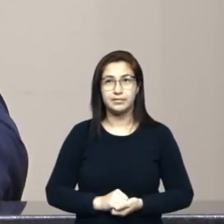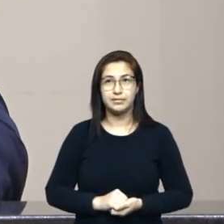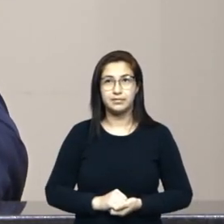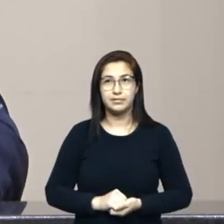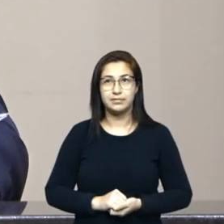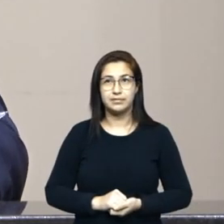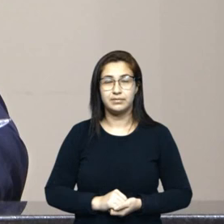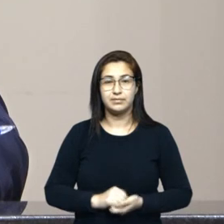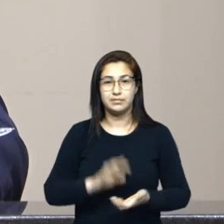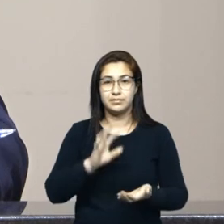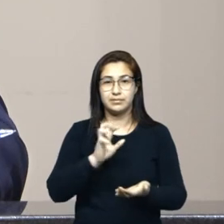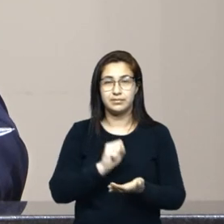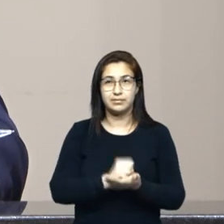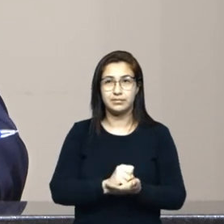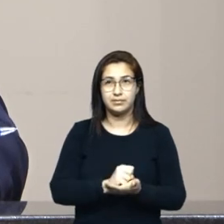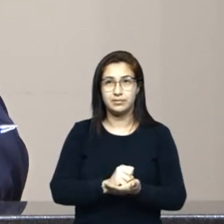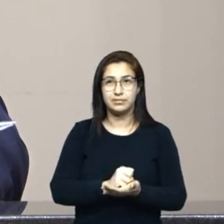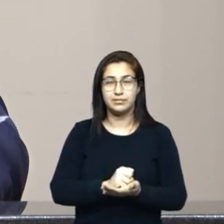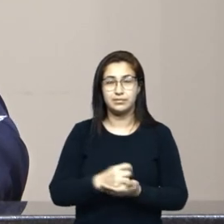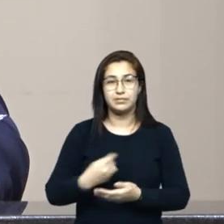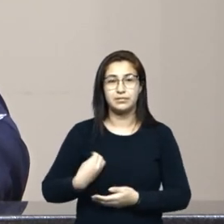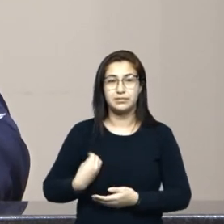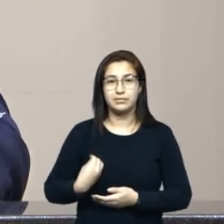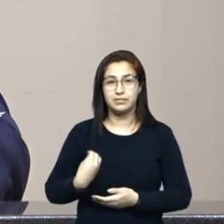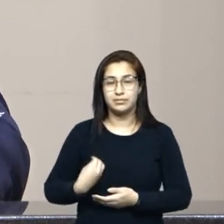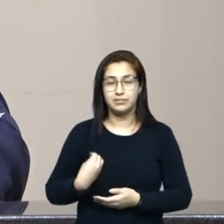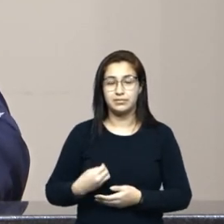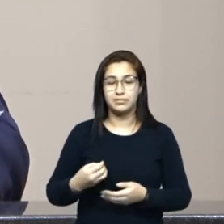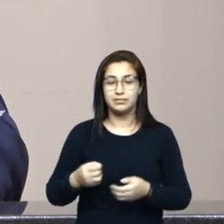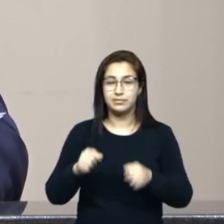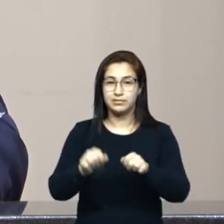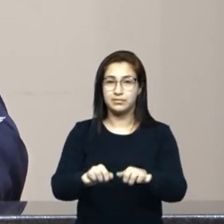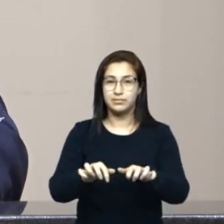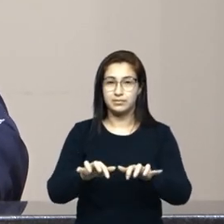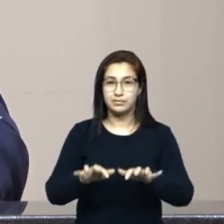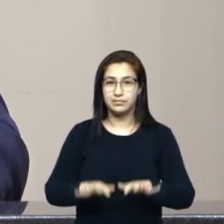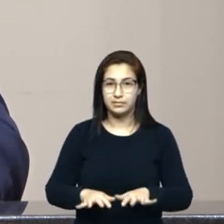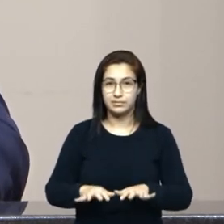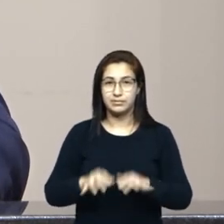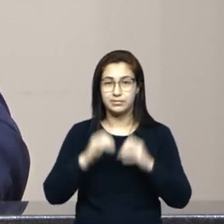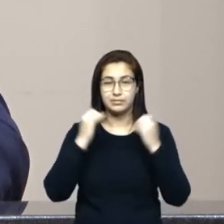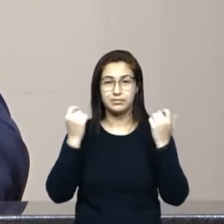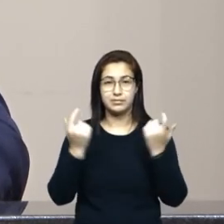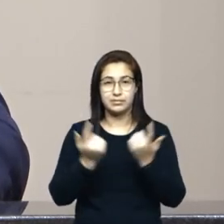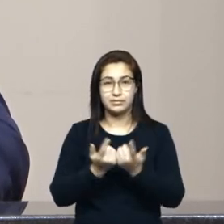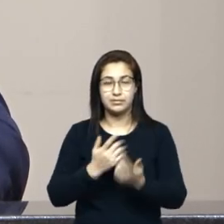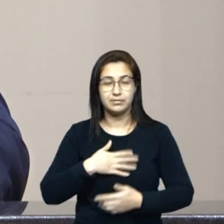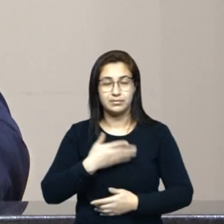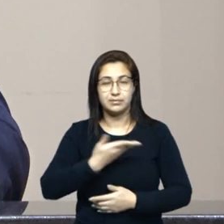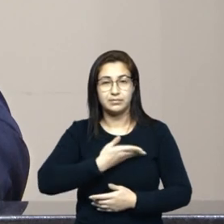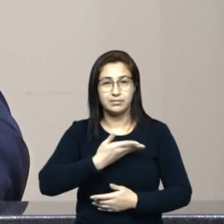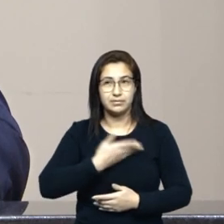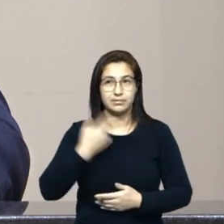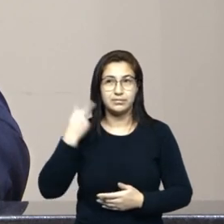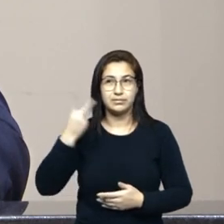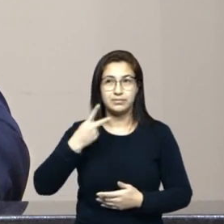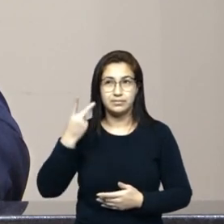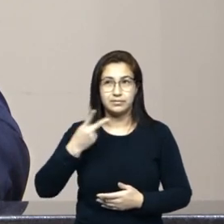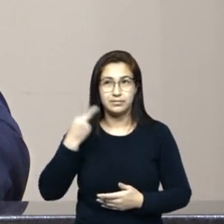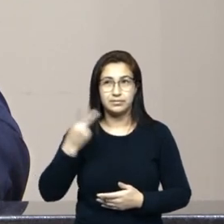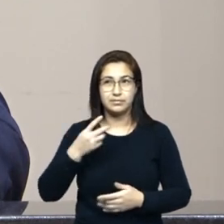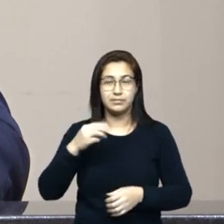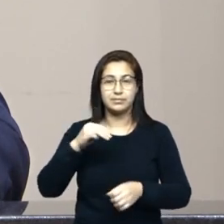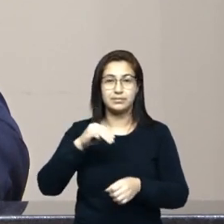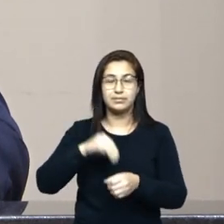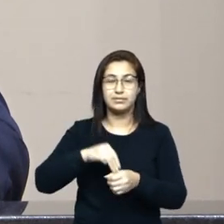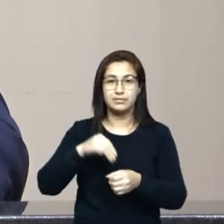Gostaria de registrar também a presença no plenário desta casa do meu amigo e vereador do município